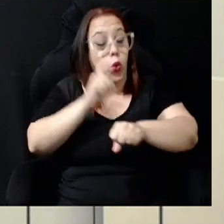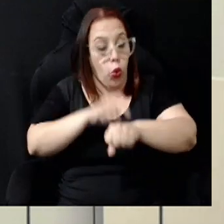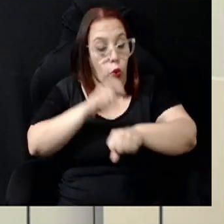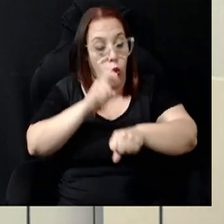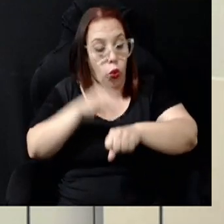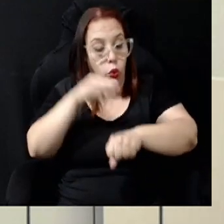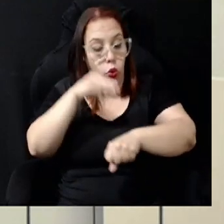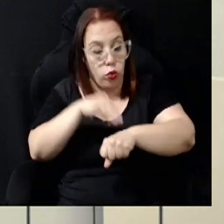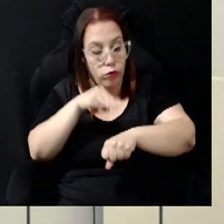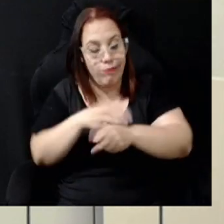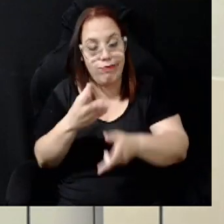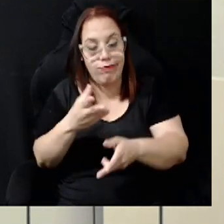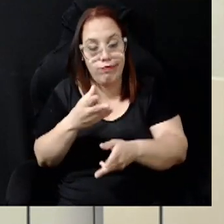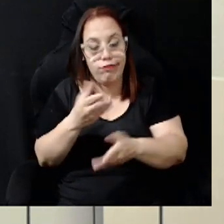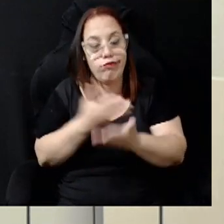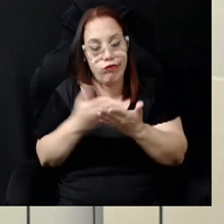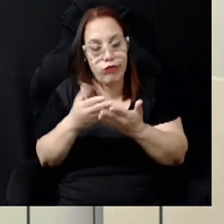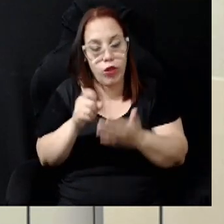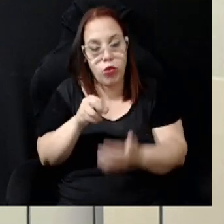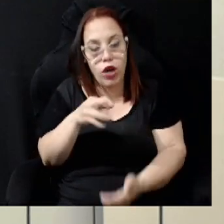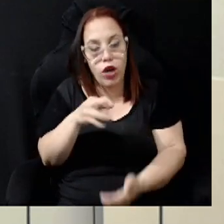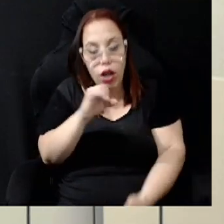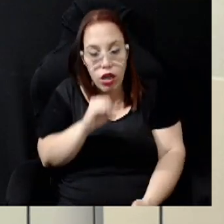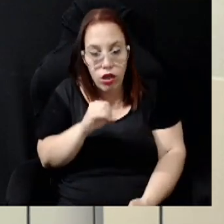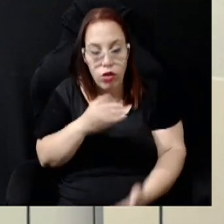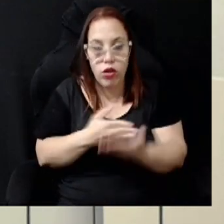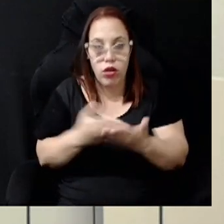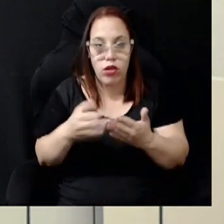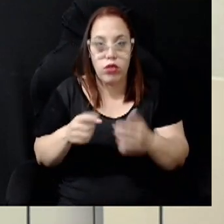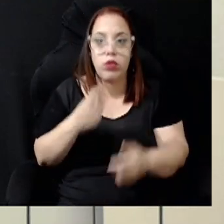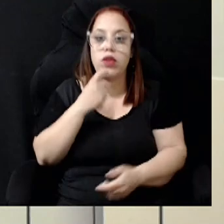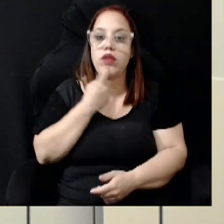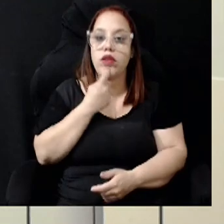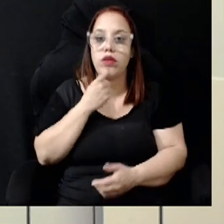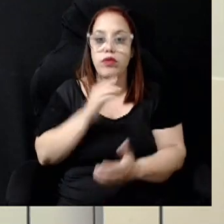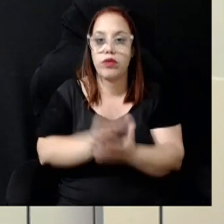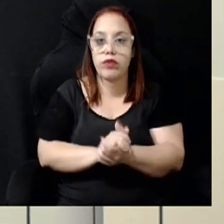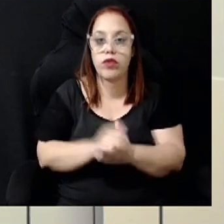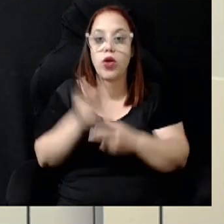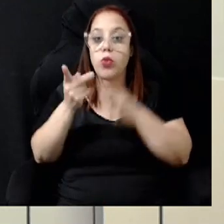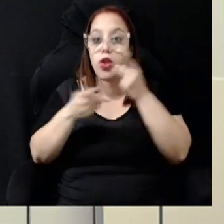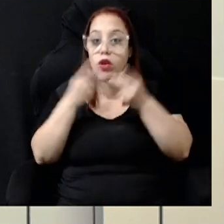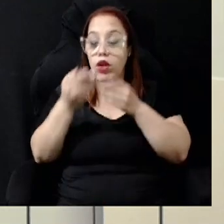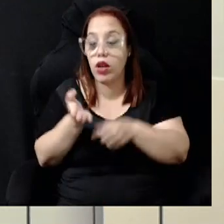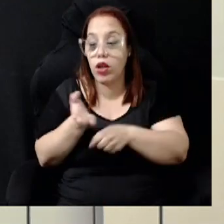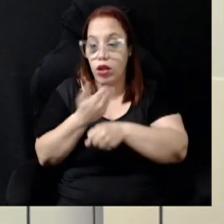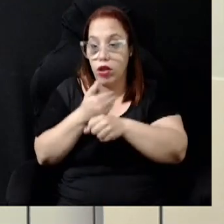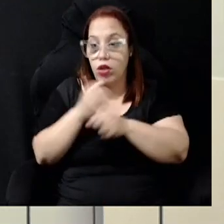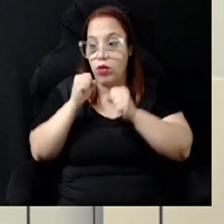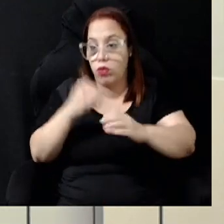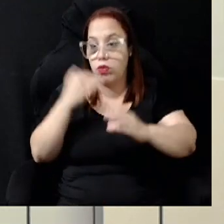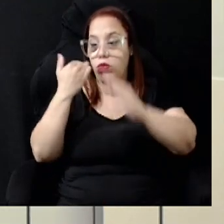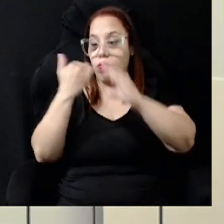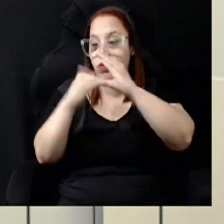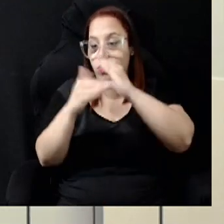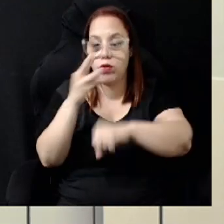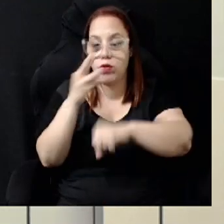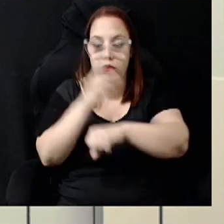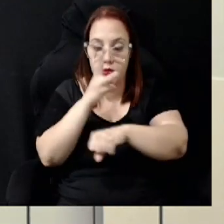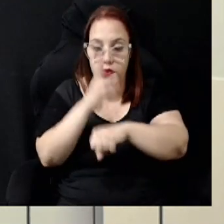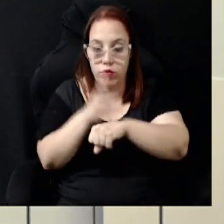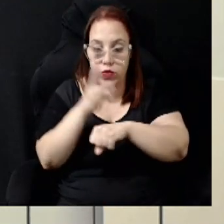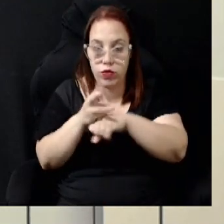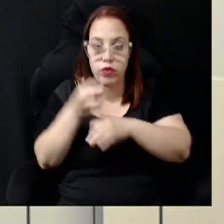o início da apuração aqui na cidade de Campinas. Como eu estava falando, você pode mandar a sua mensagem, a sua